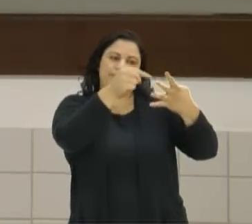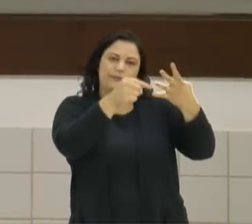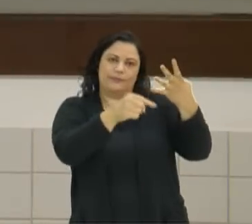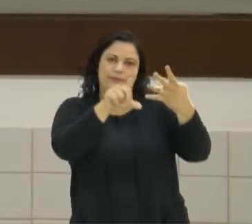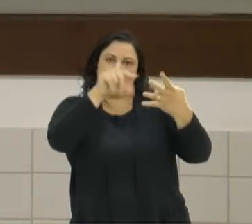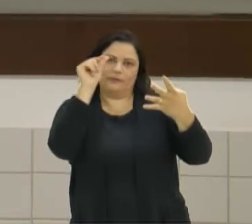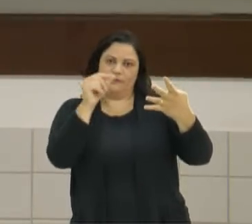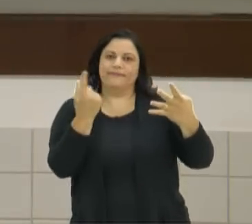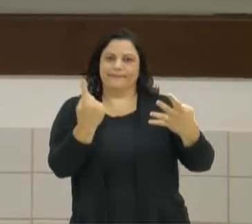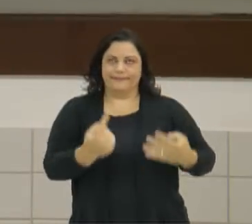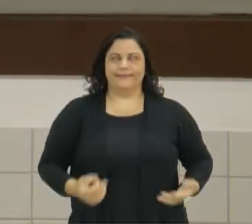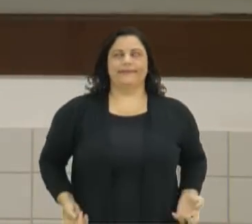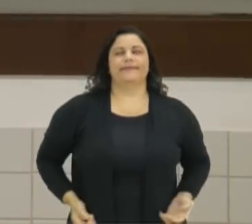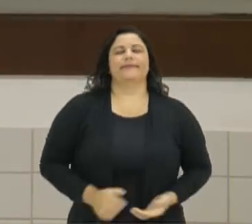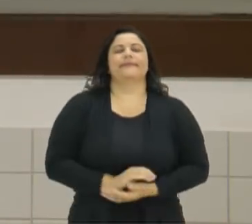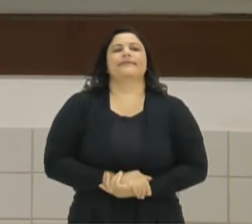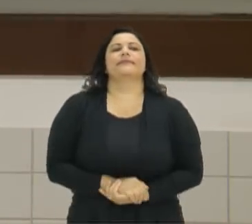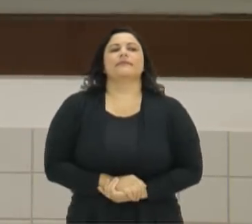certo?